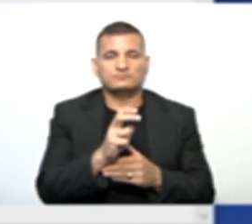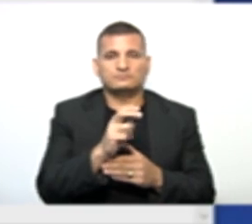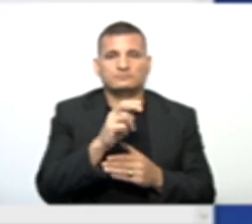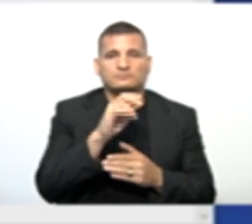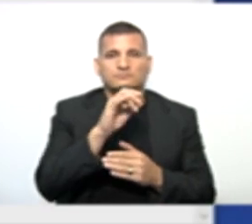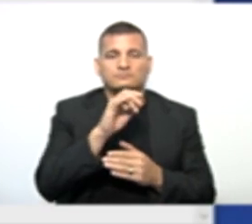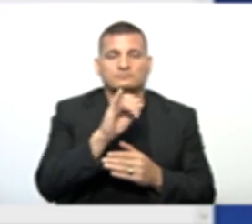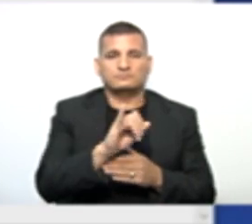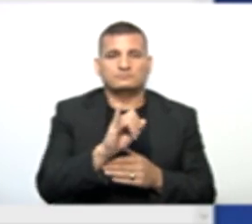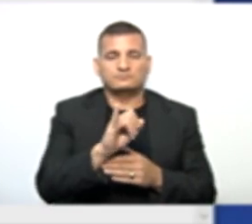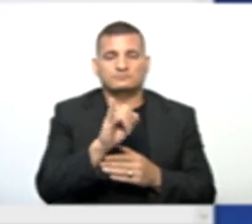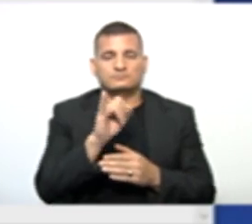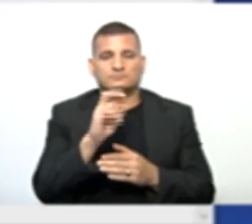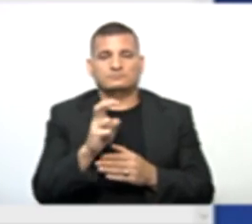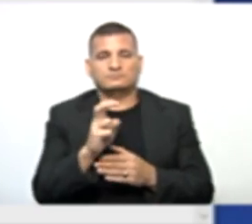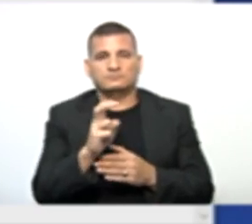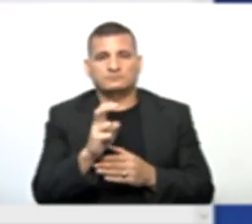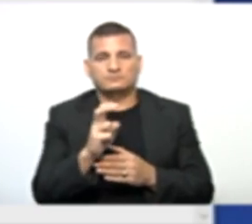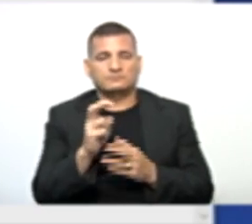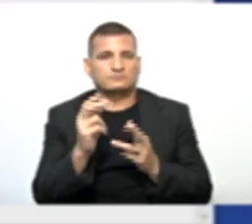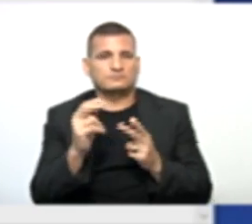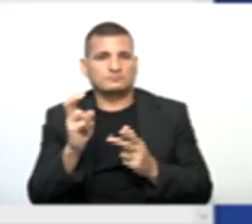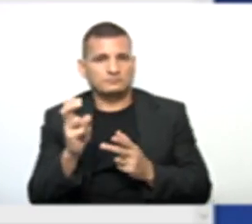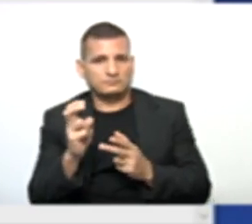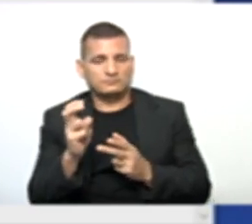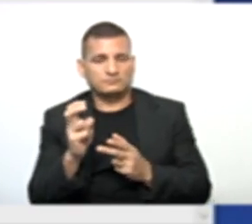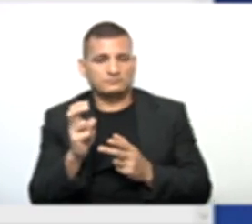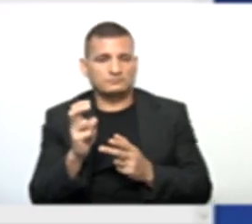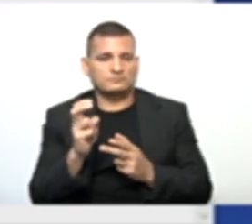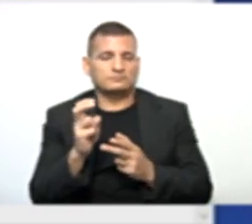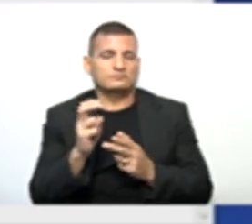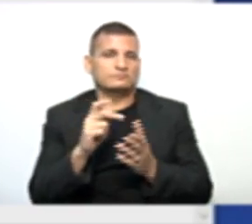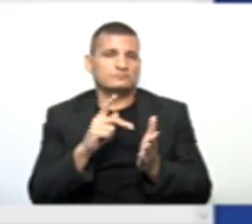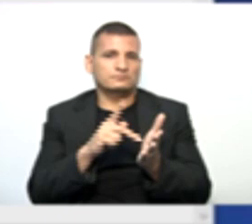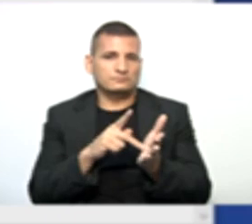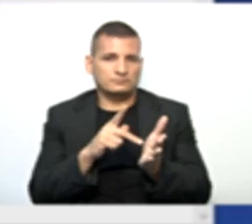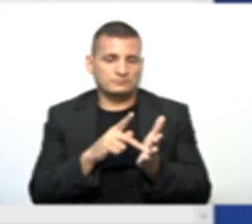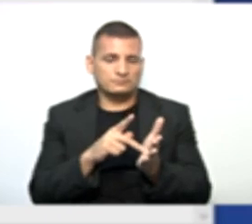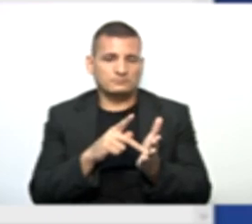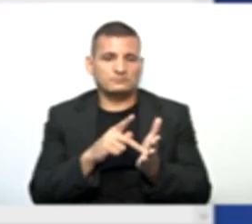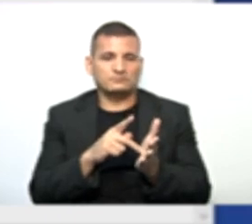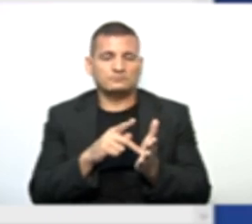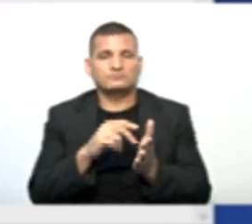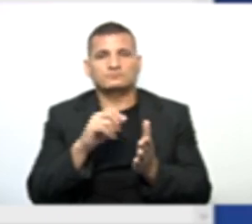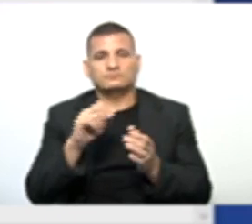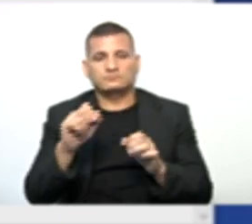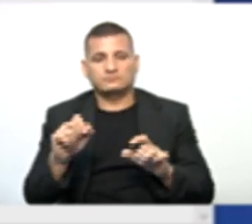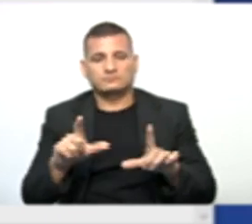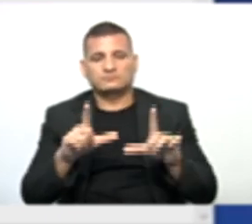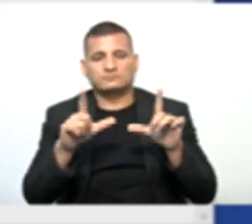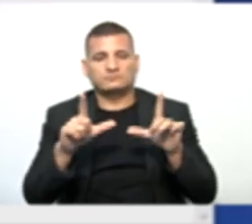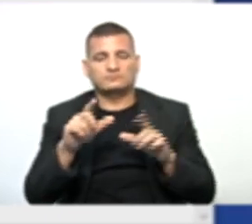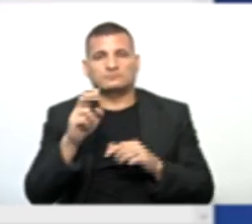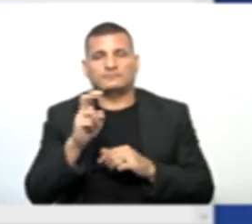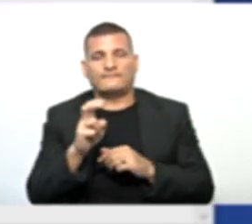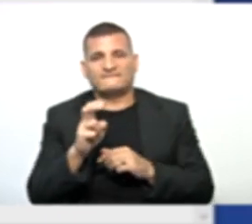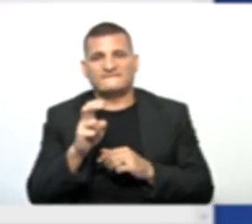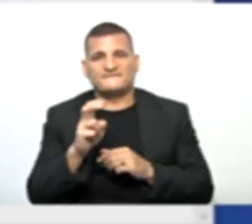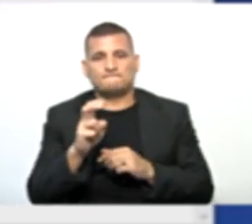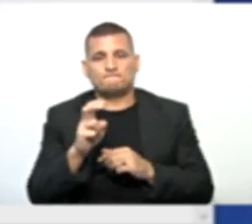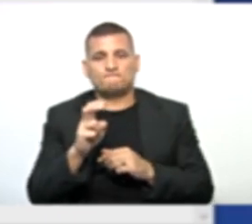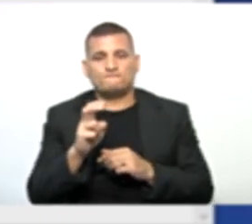a 5, 5 é menor ou igual que 5, ainda é verdadeiro. Aí, então, ele ainda imprime o 5 e